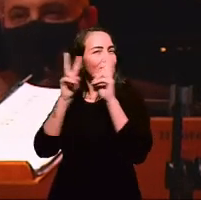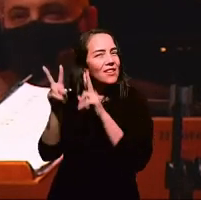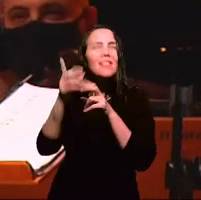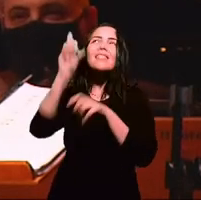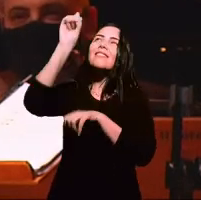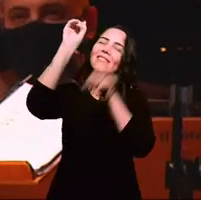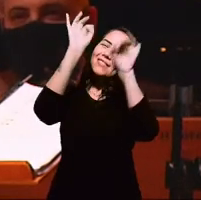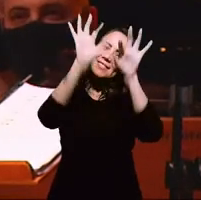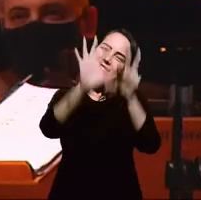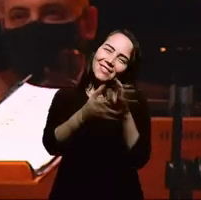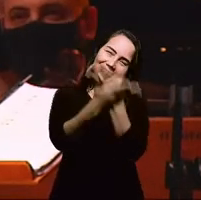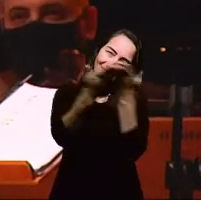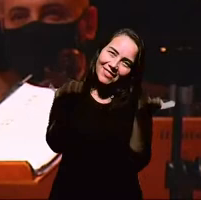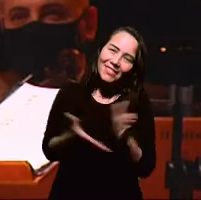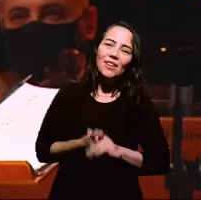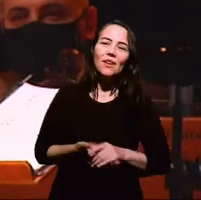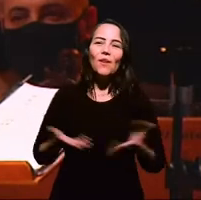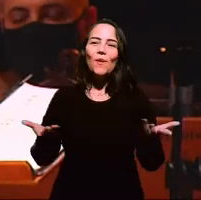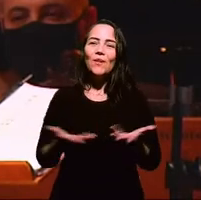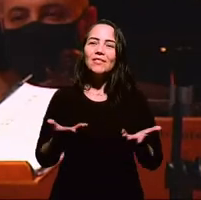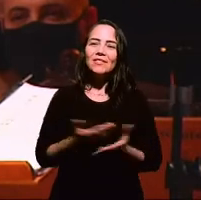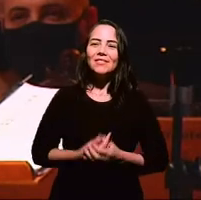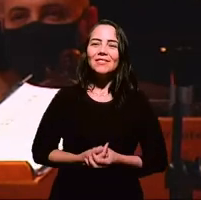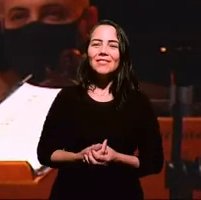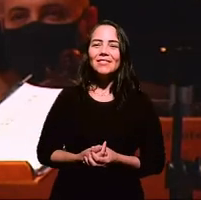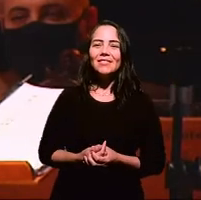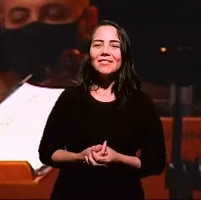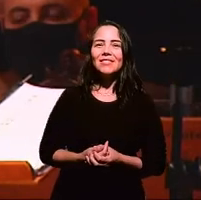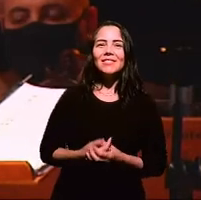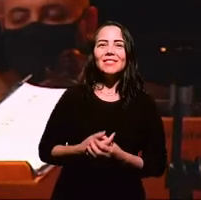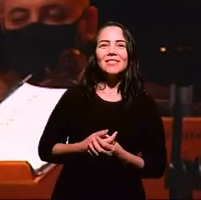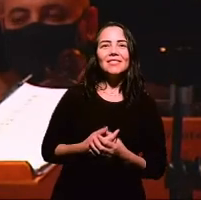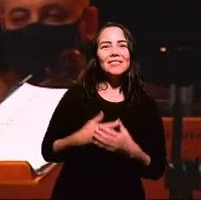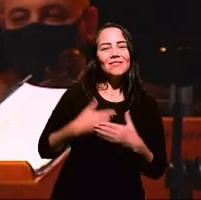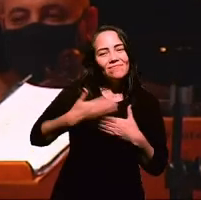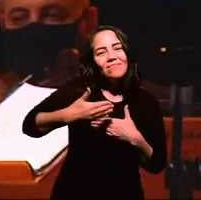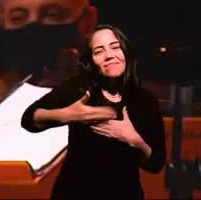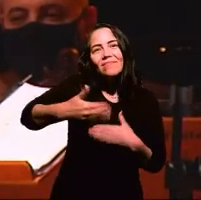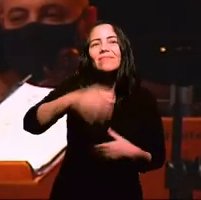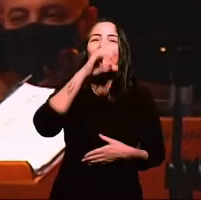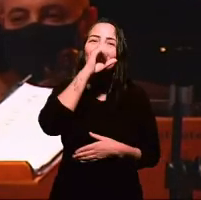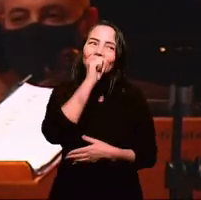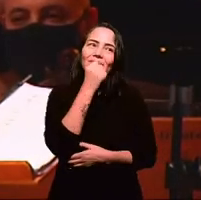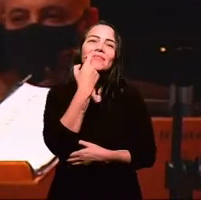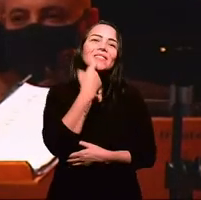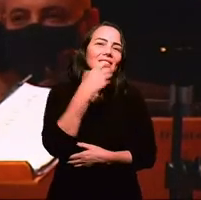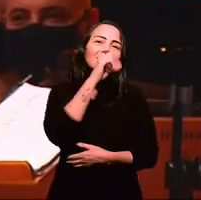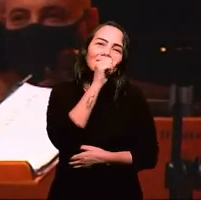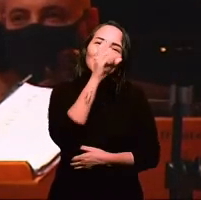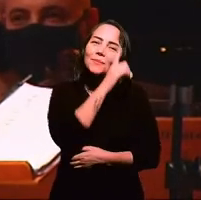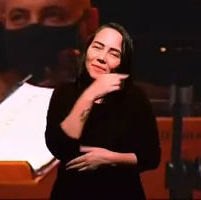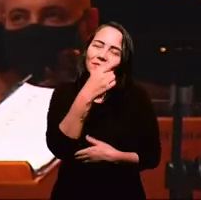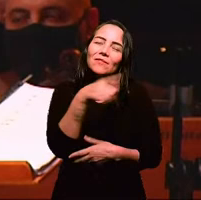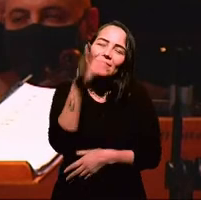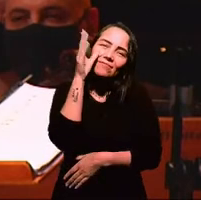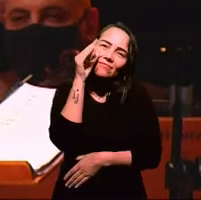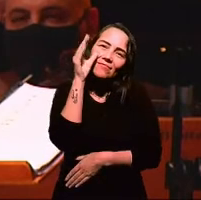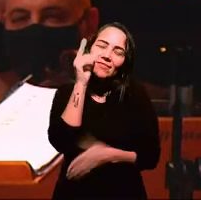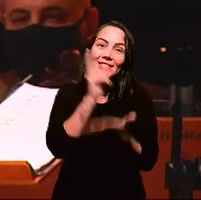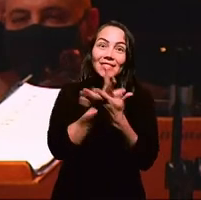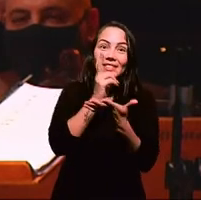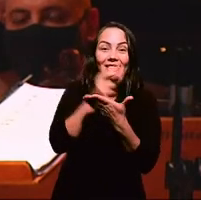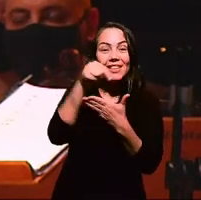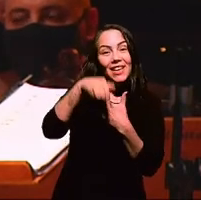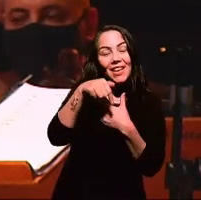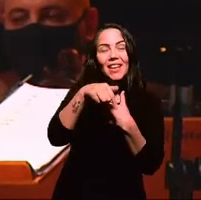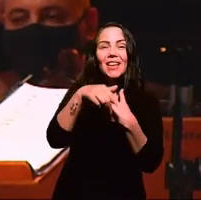abençoe vocês aqui nessa sexta-feira. E nesse próximo final de semana também estejam conosco sempre aqui assistindo a nossa